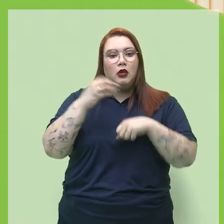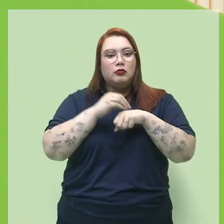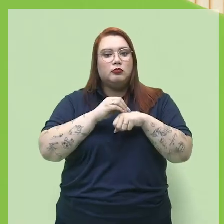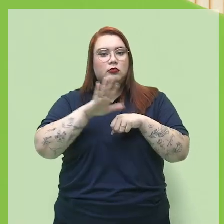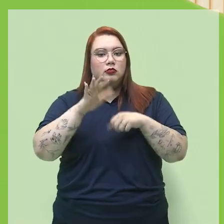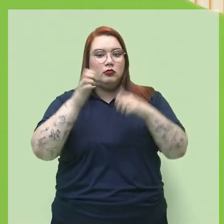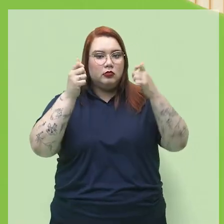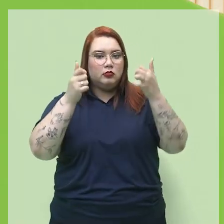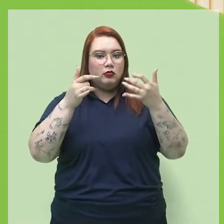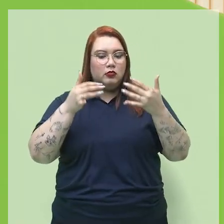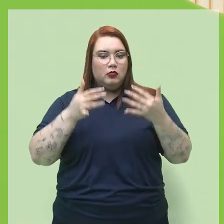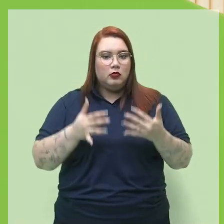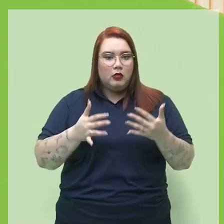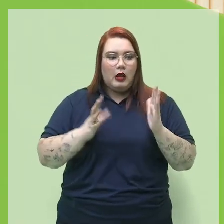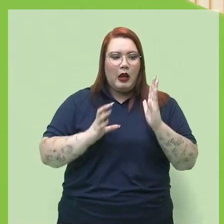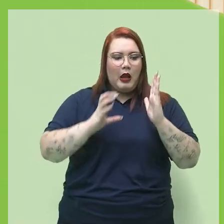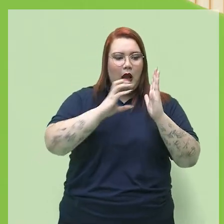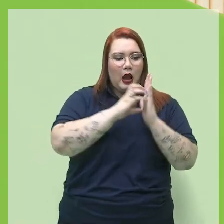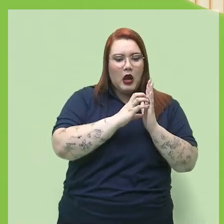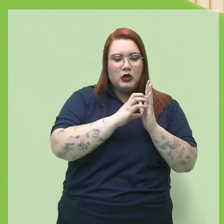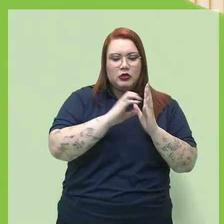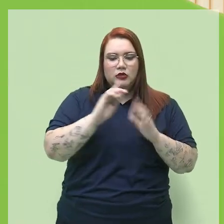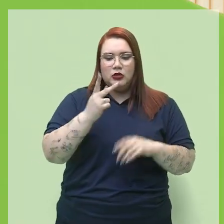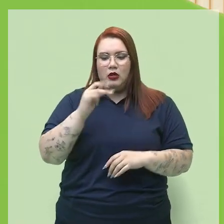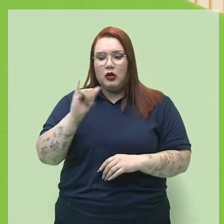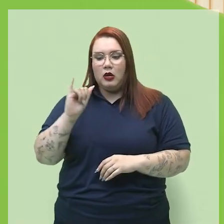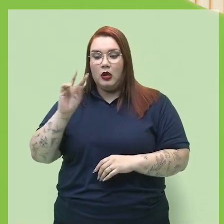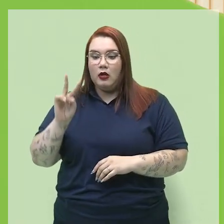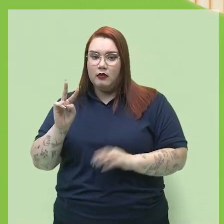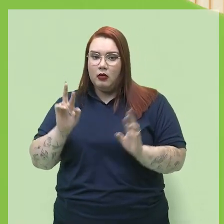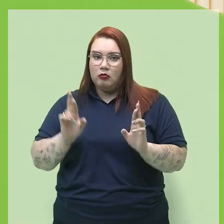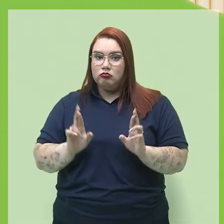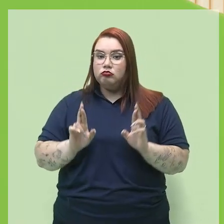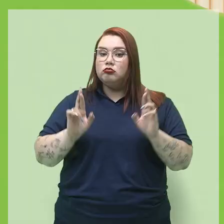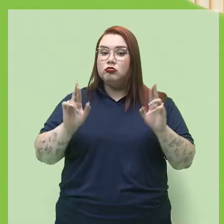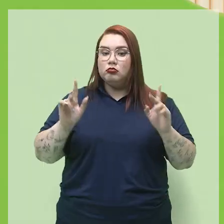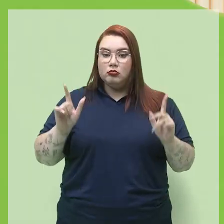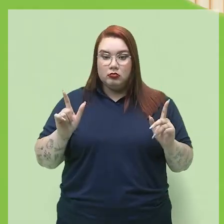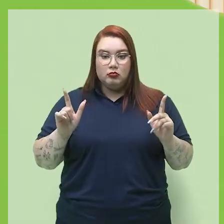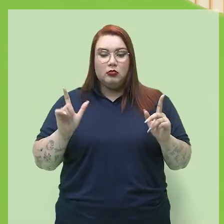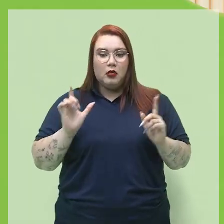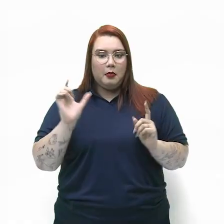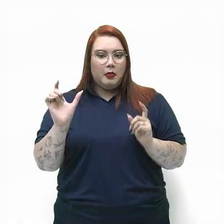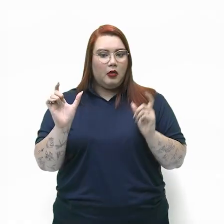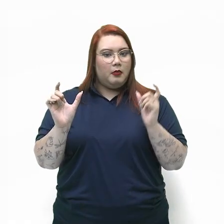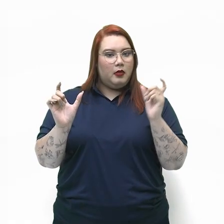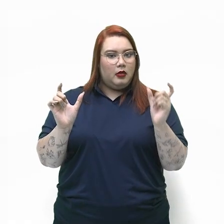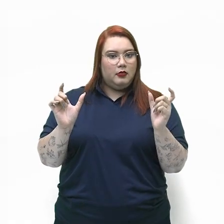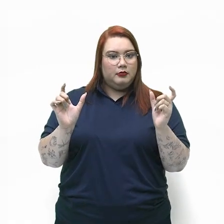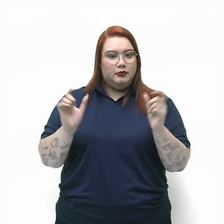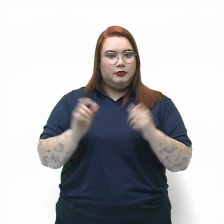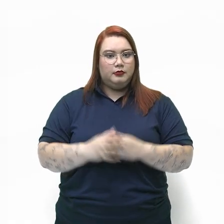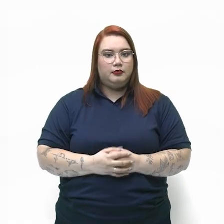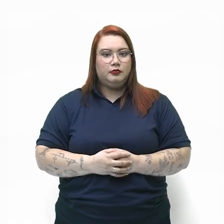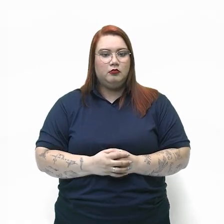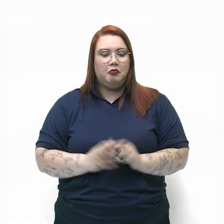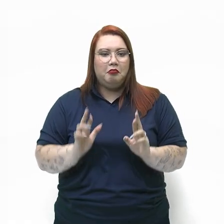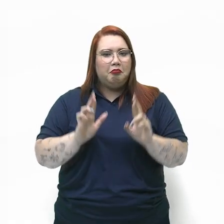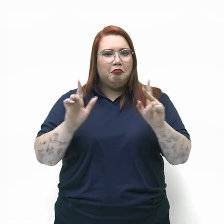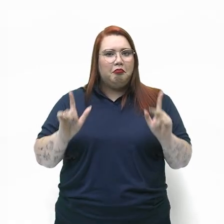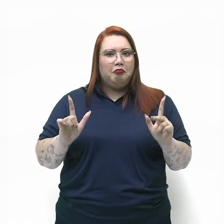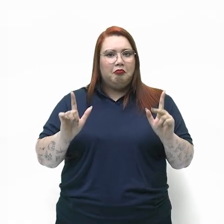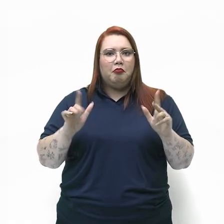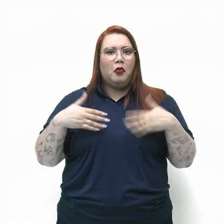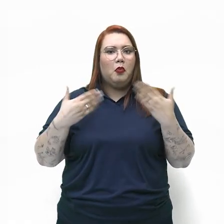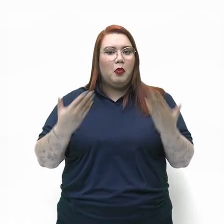fala aí de AIDS e HIV, existe uma diferença entre esses dois termos. Olha só, qual é a diferença entre